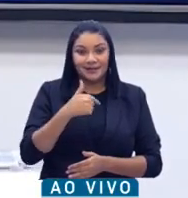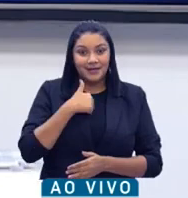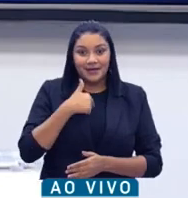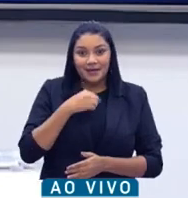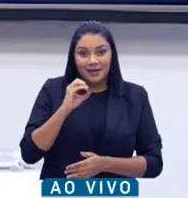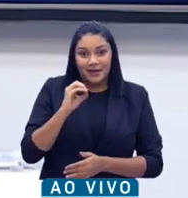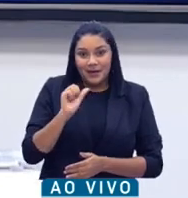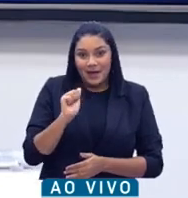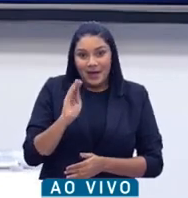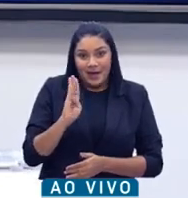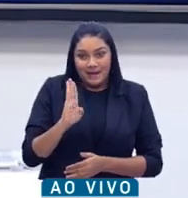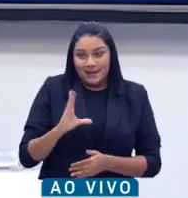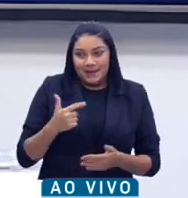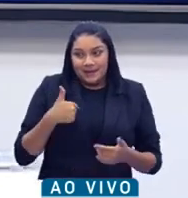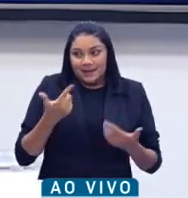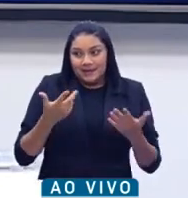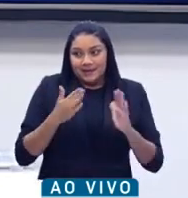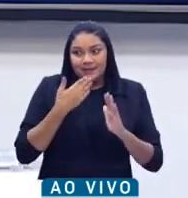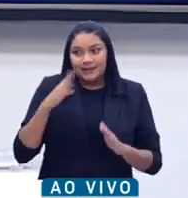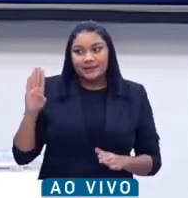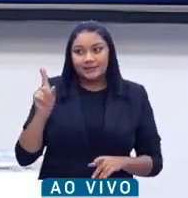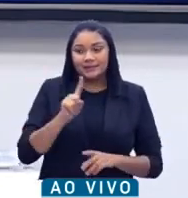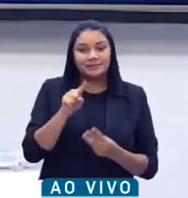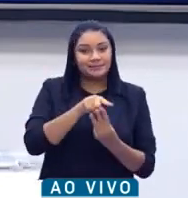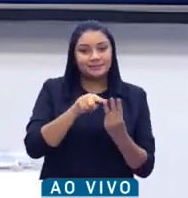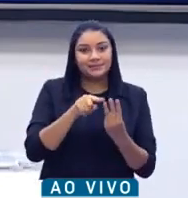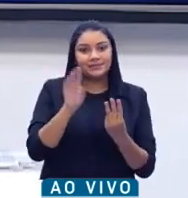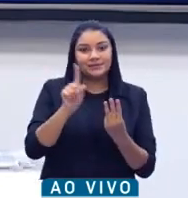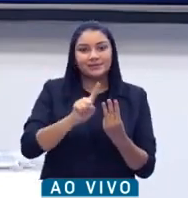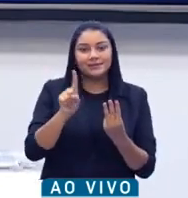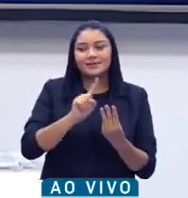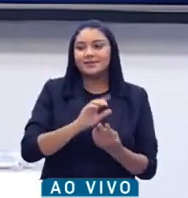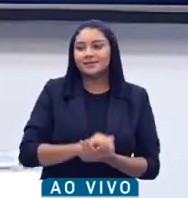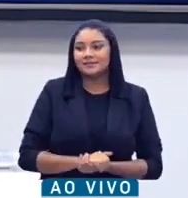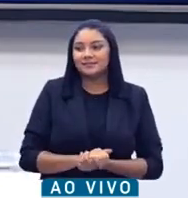OAB é que sabe, três nãos, né? Vamos então, não cabe esse direito de resposta.